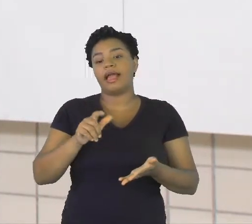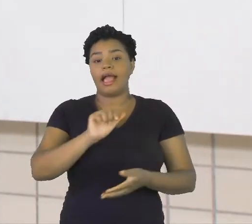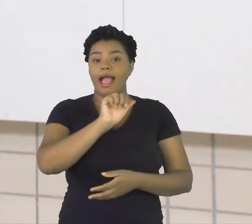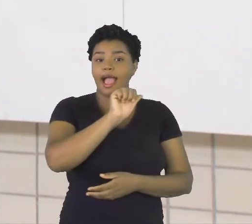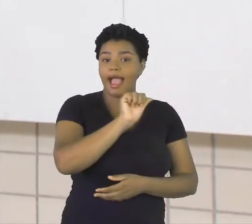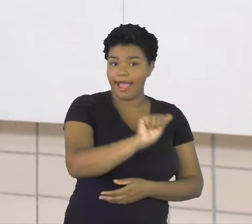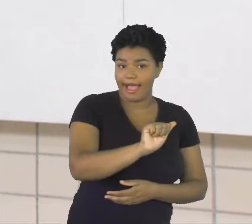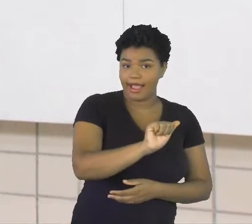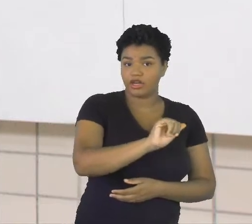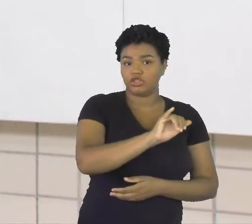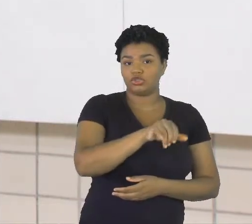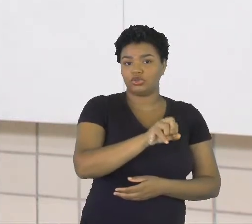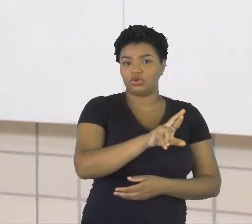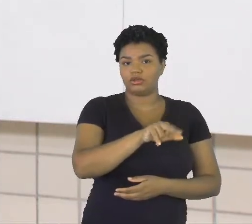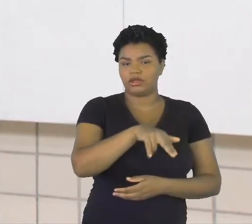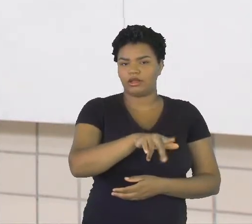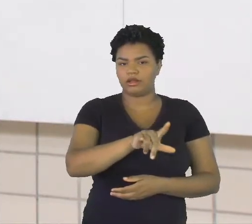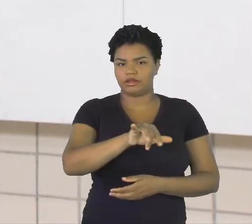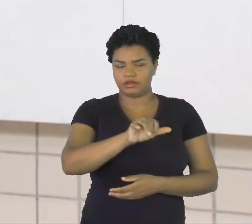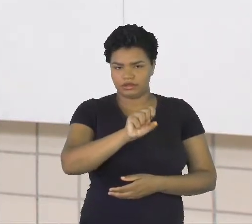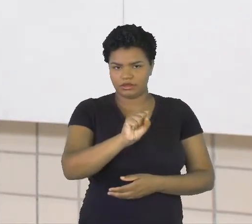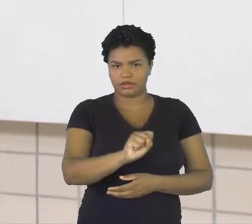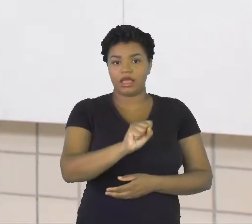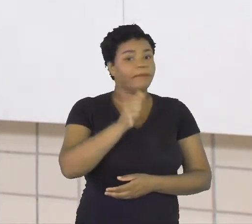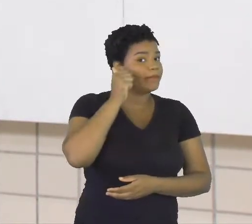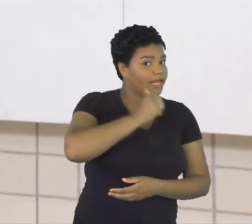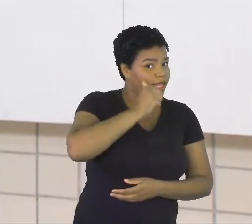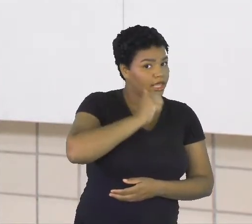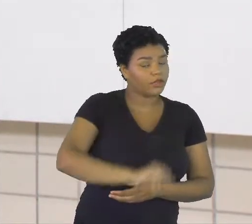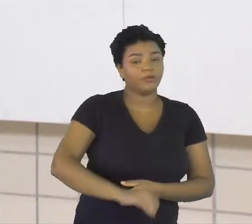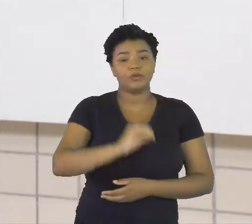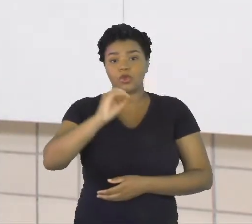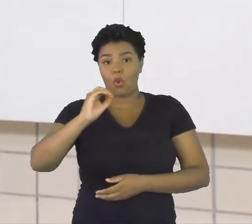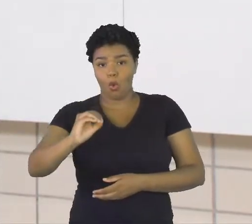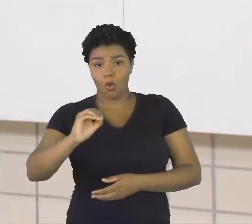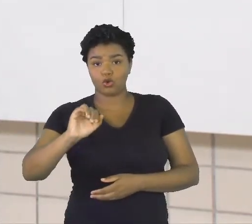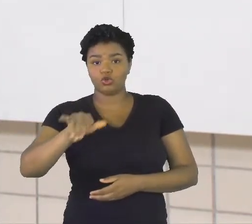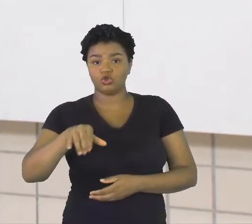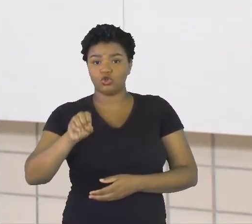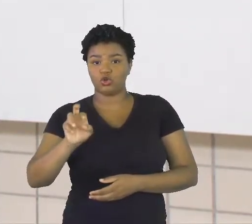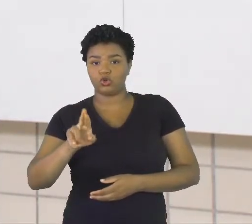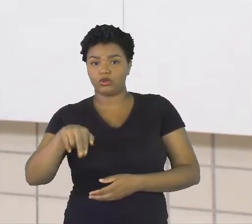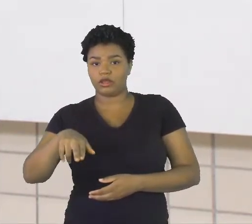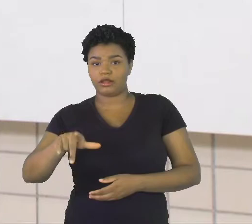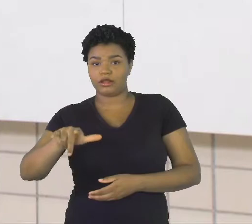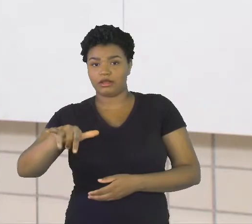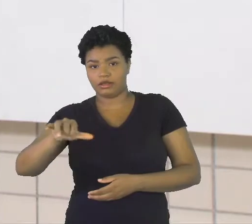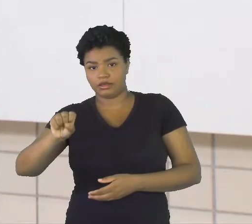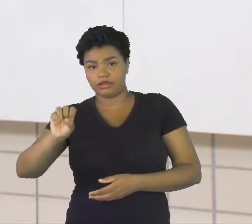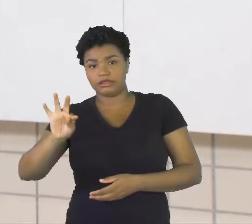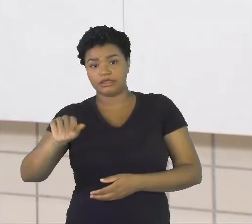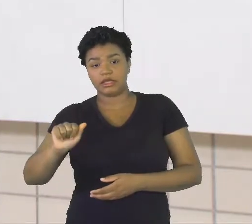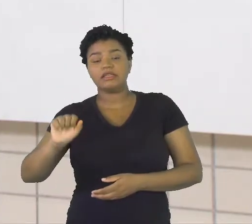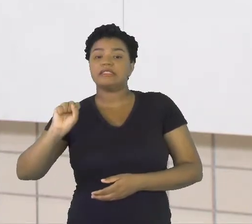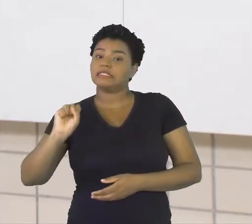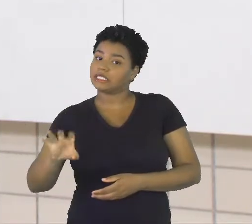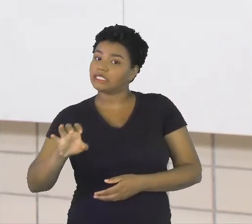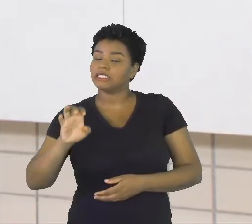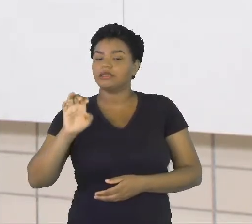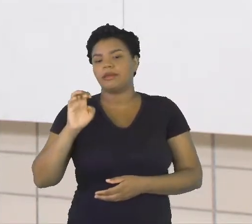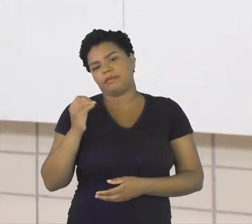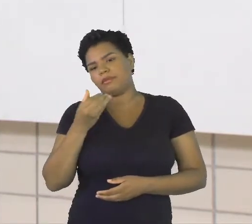feminino, ou o jornalista, quando for masculino. A mesma coisa para a palavra